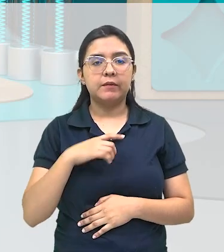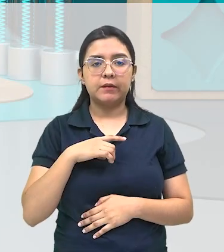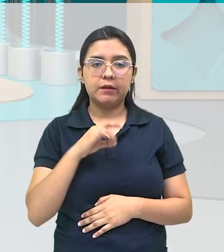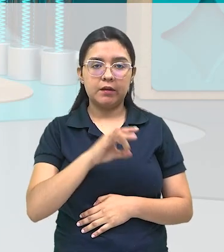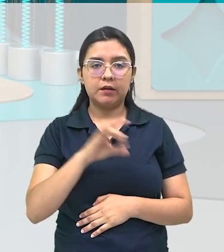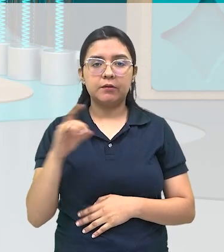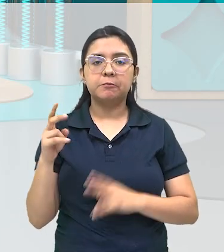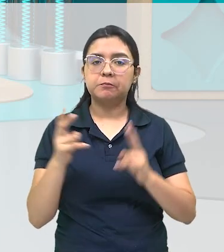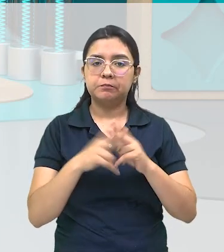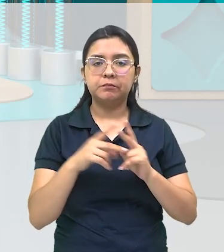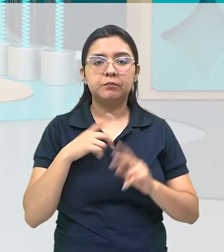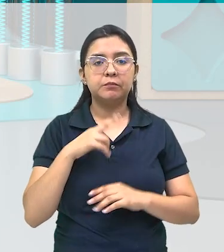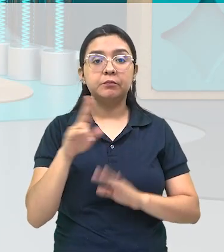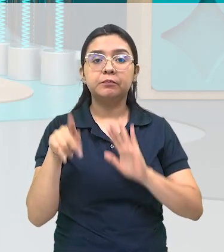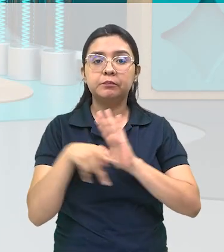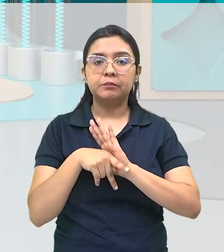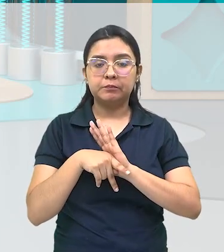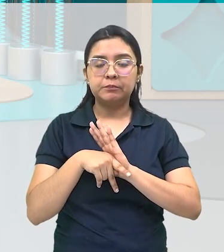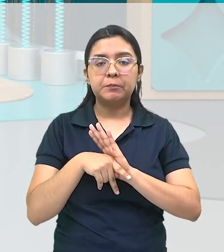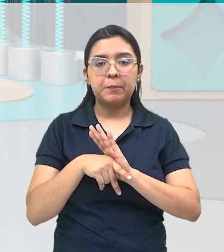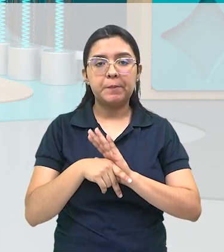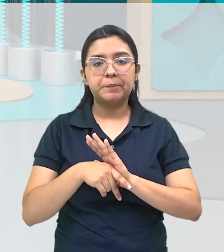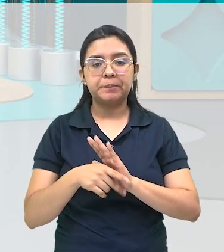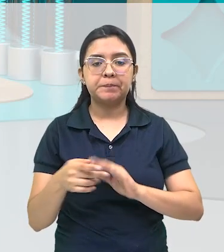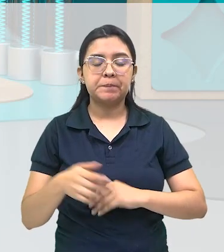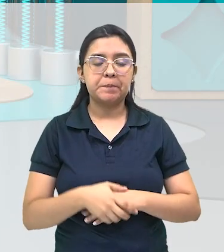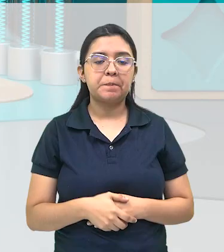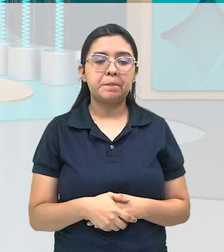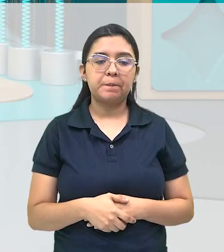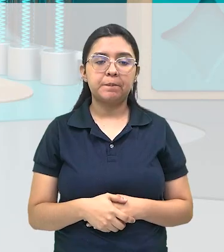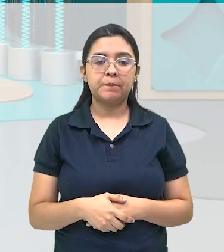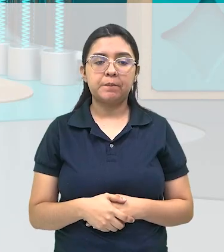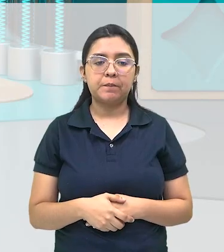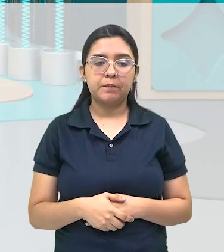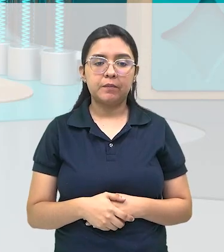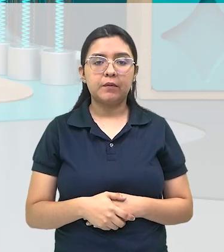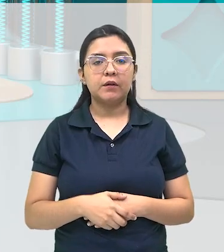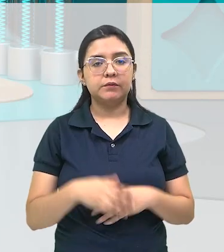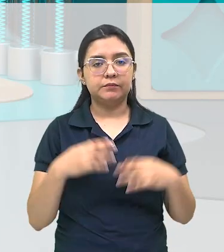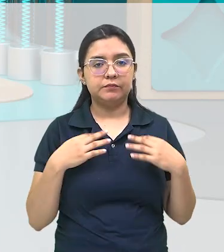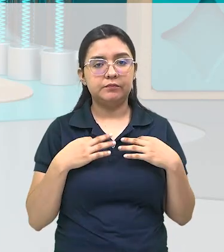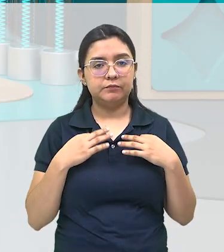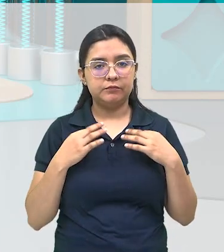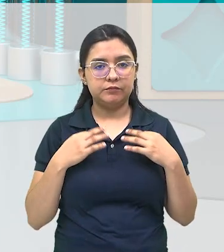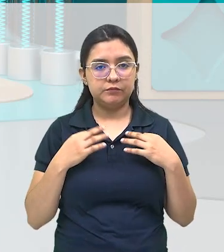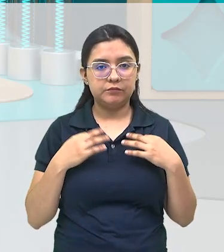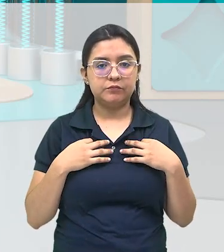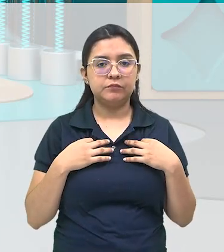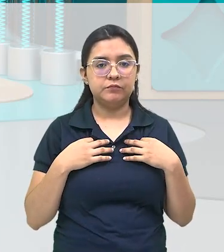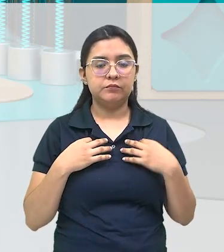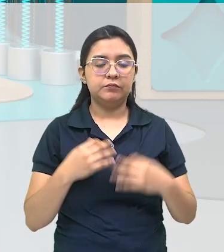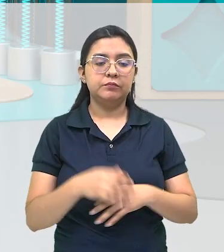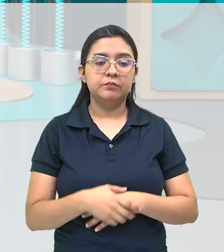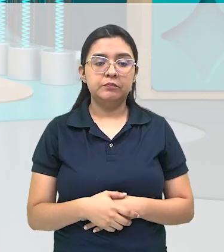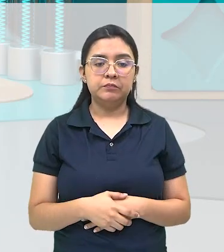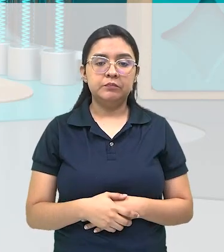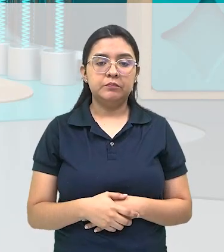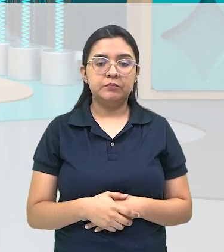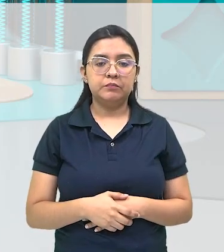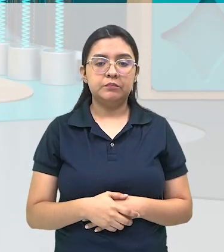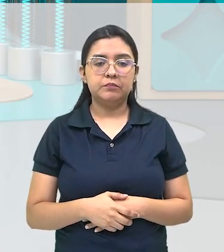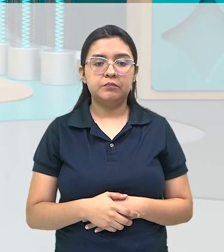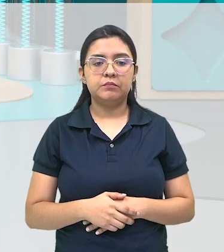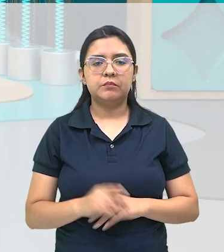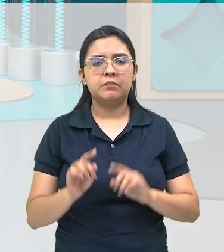karate-dogi. Então, dogi é o nome da vestimenta, do uniforme, né, de todas essas lutas. Ué, mas não